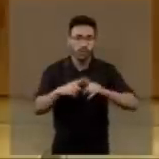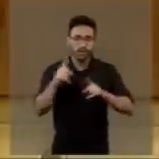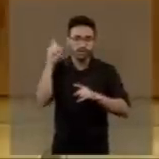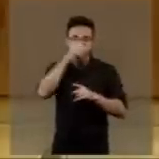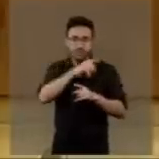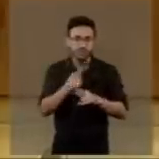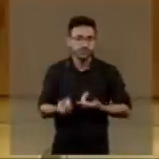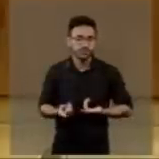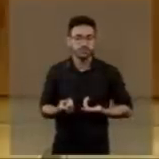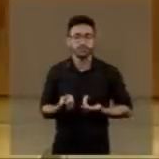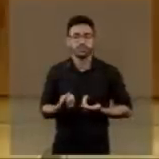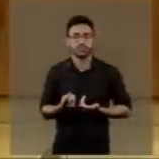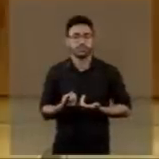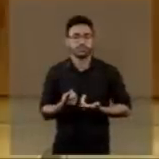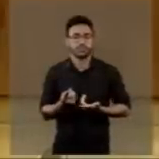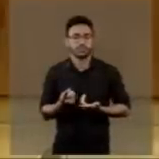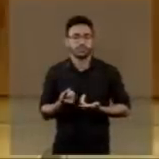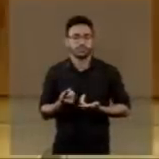de